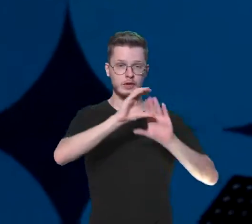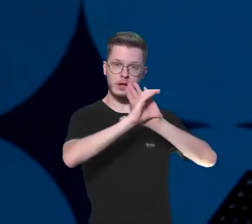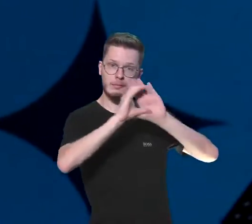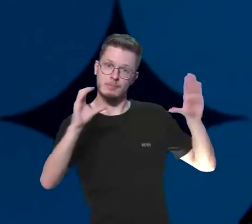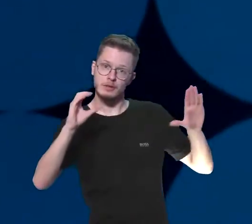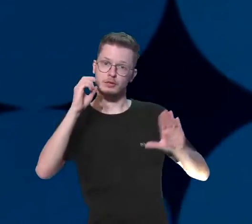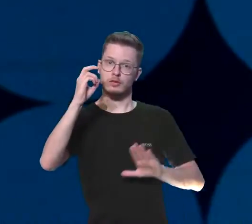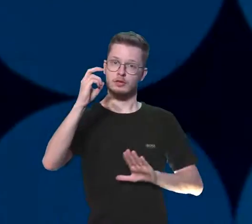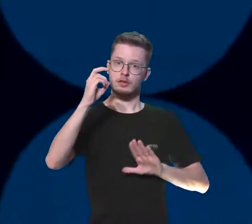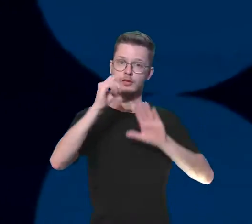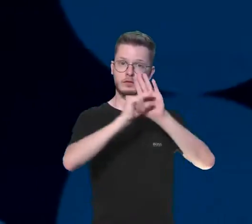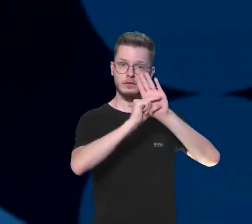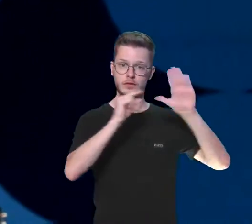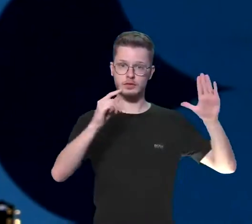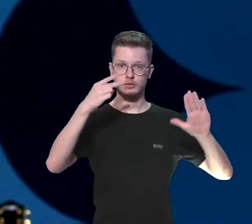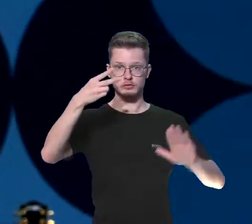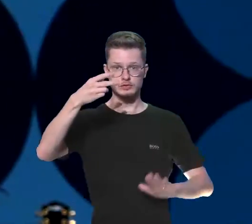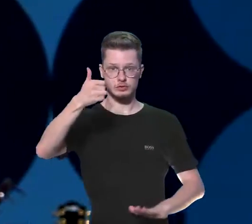versículo 21.